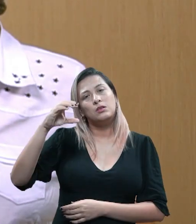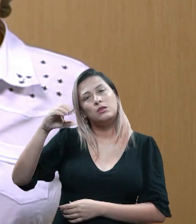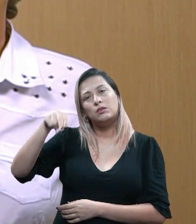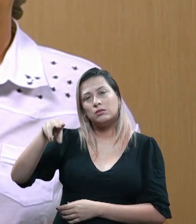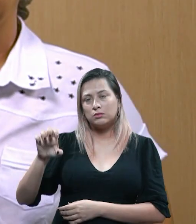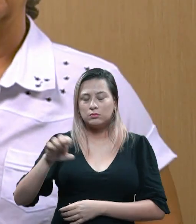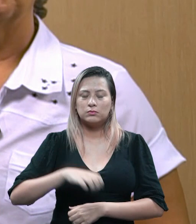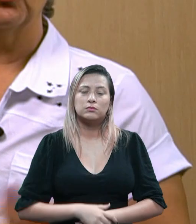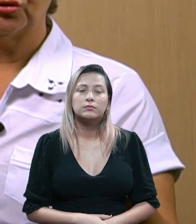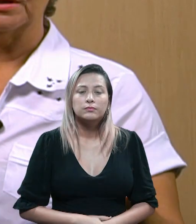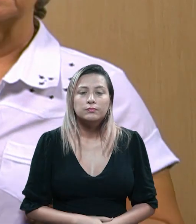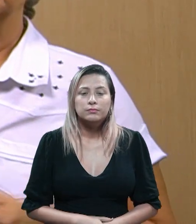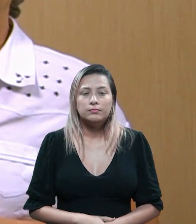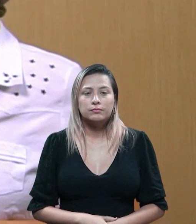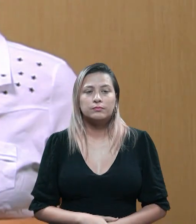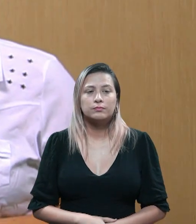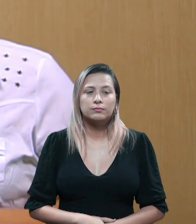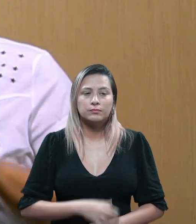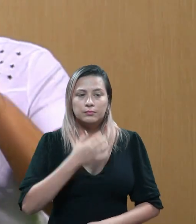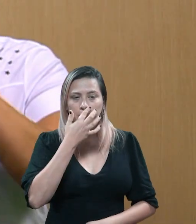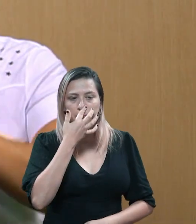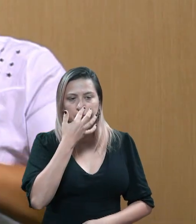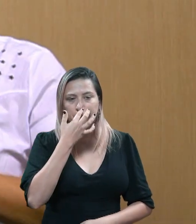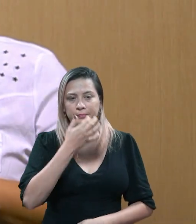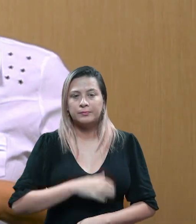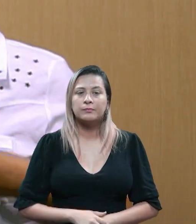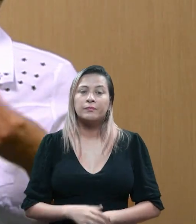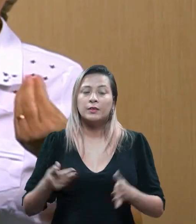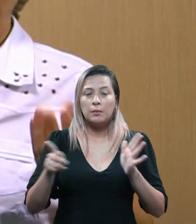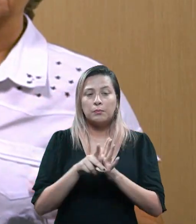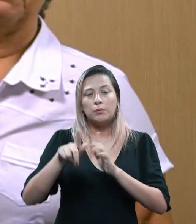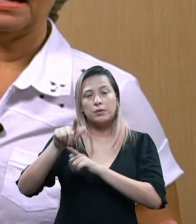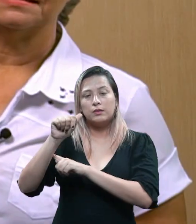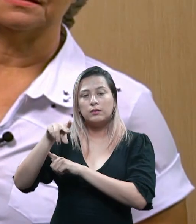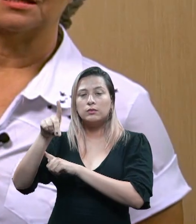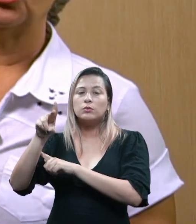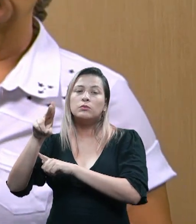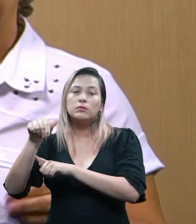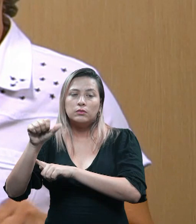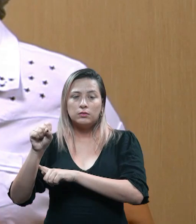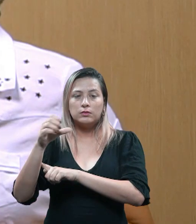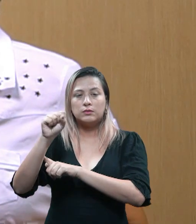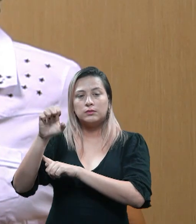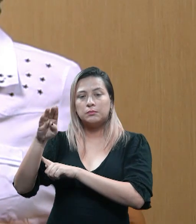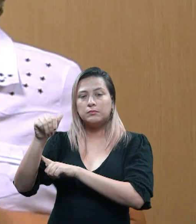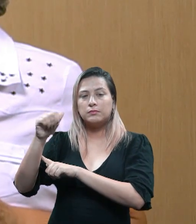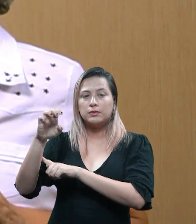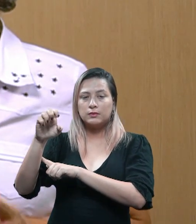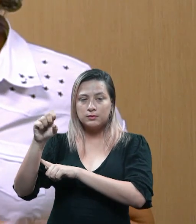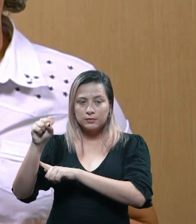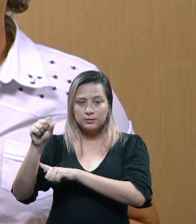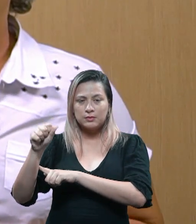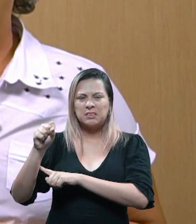posteriormente, pústulas. É uma hipersecreção das glândulas sebáceas, tomando geralmente um